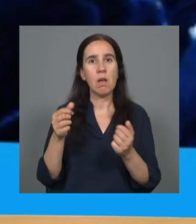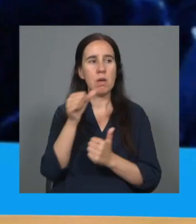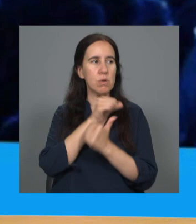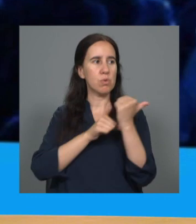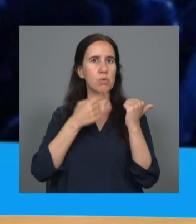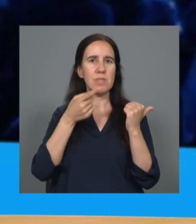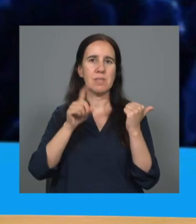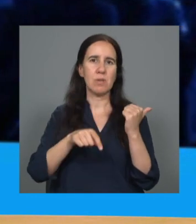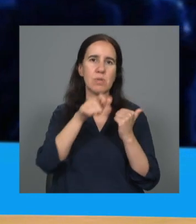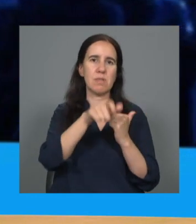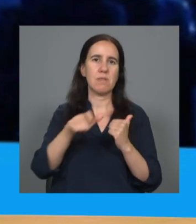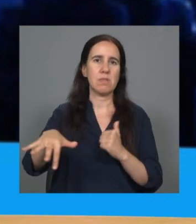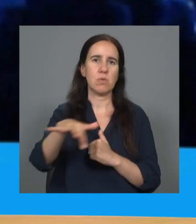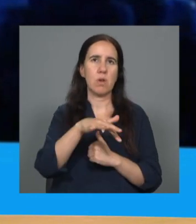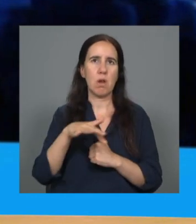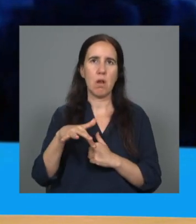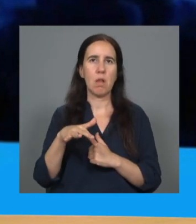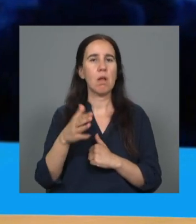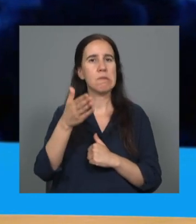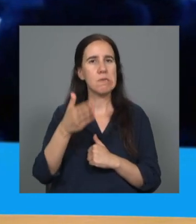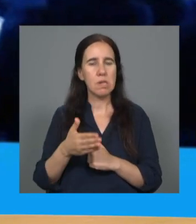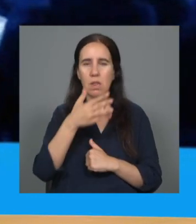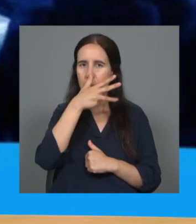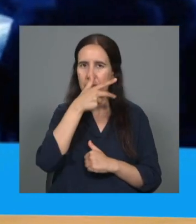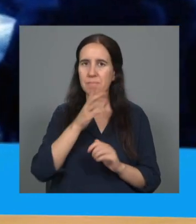retrocesso civilizacional que não podemos deixar de lamentar.